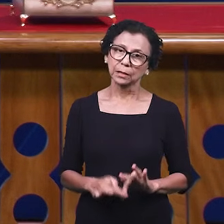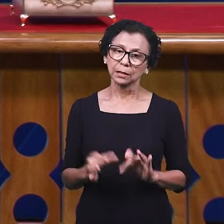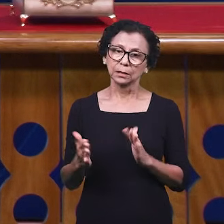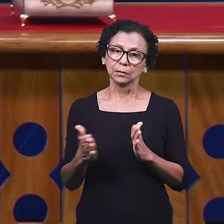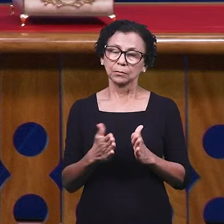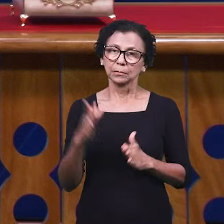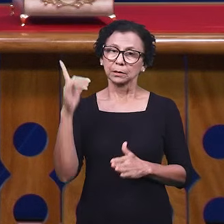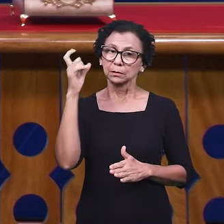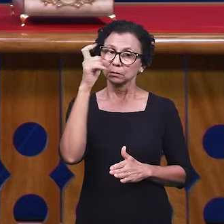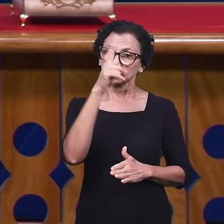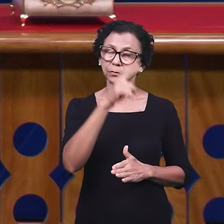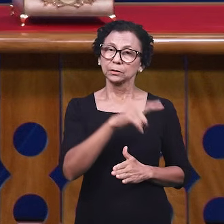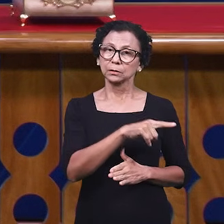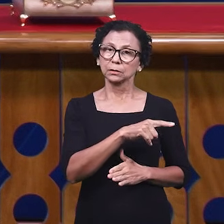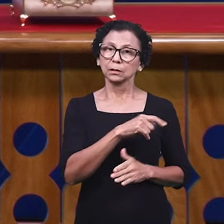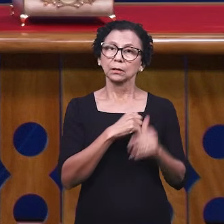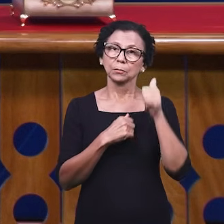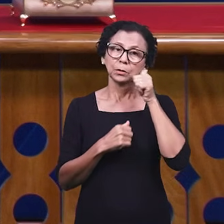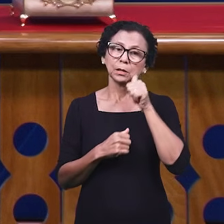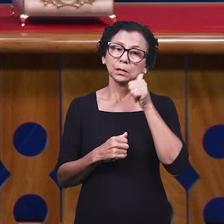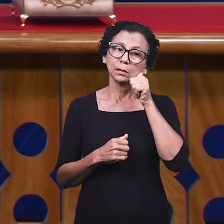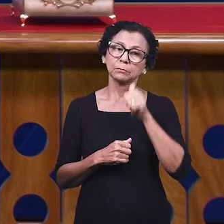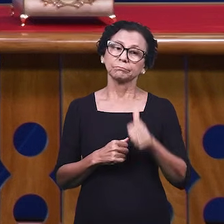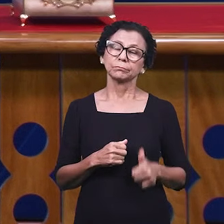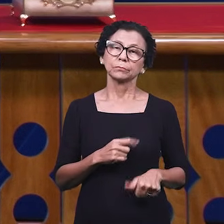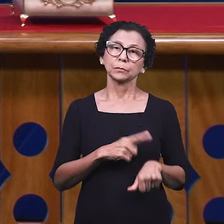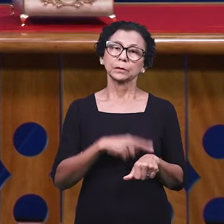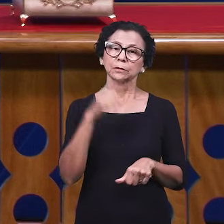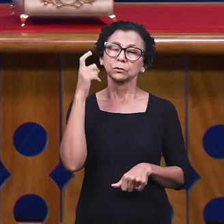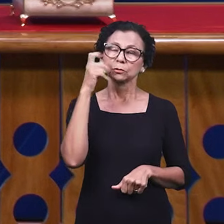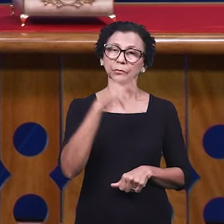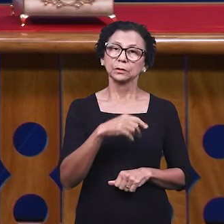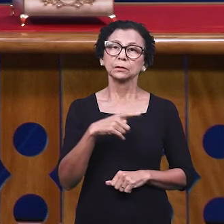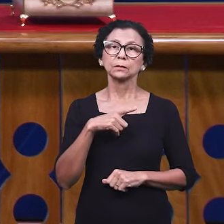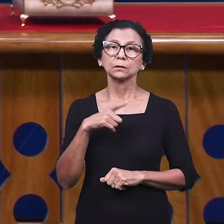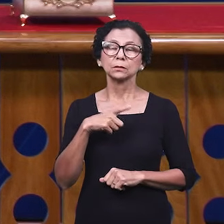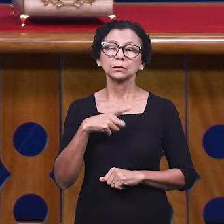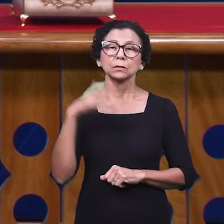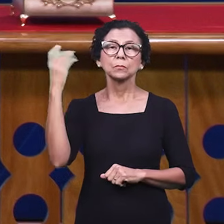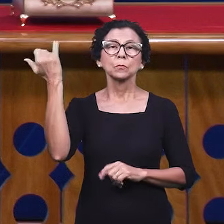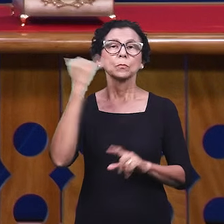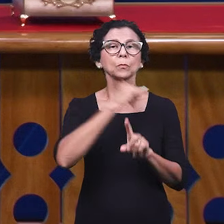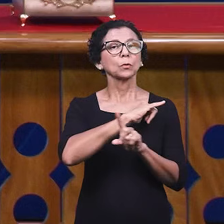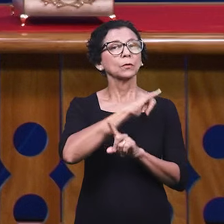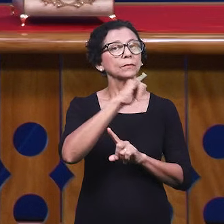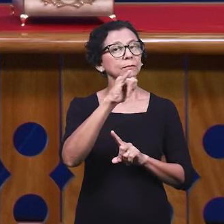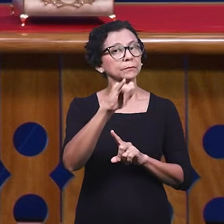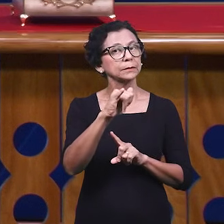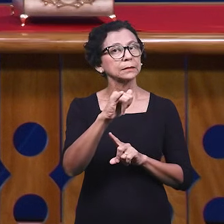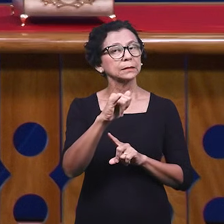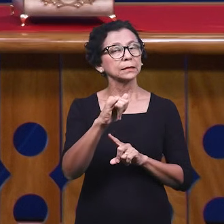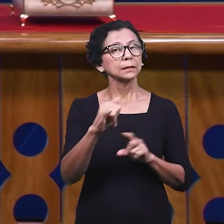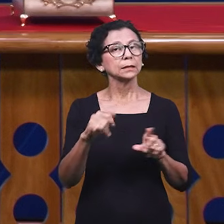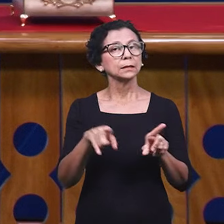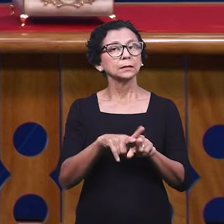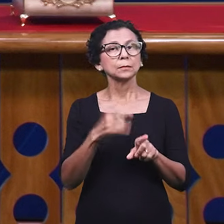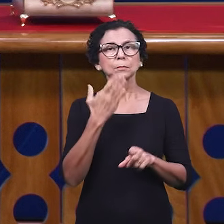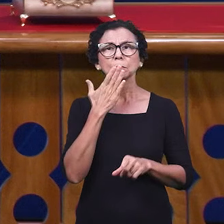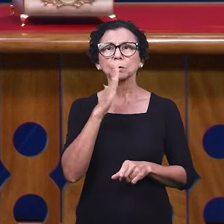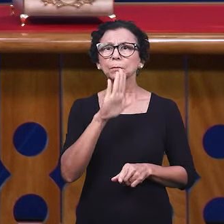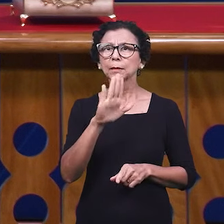grande dificuldade que cercou a casa daquela mulher. Porque havia uma profecia e também